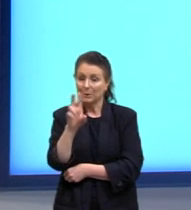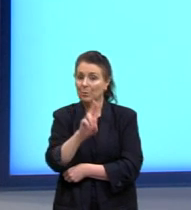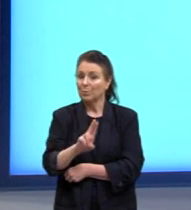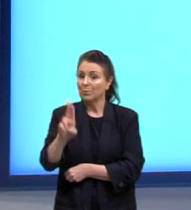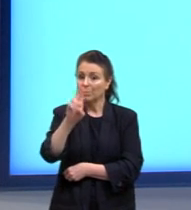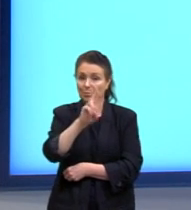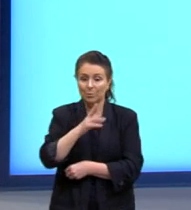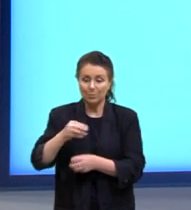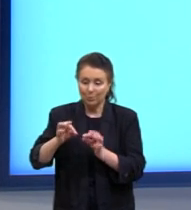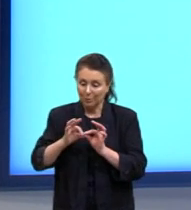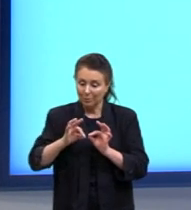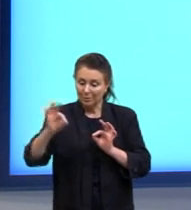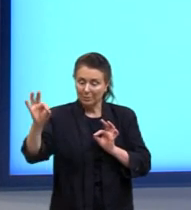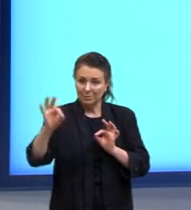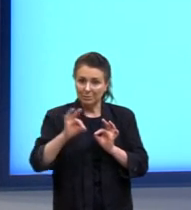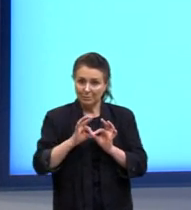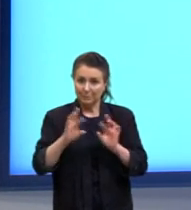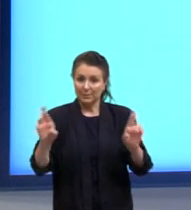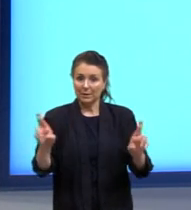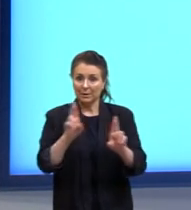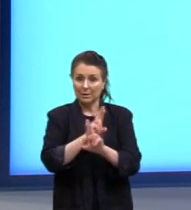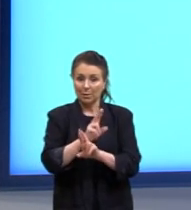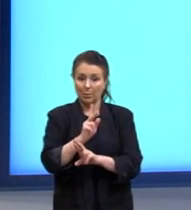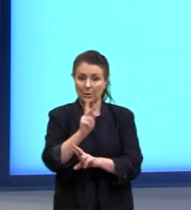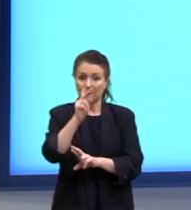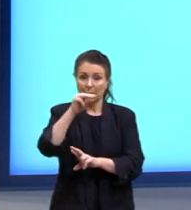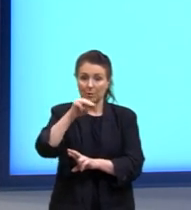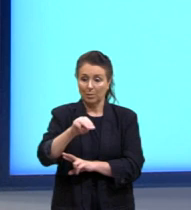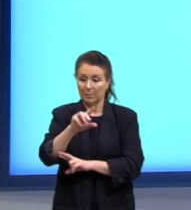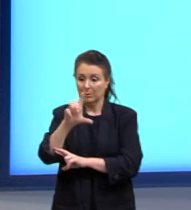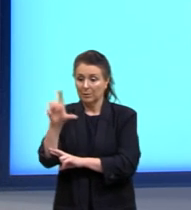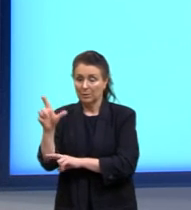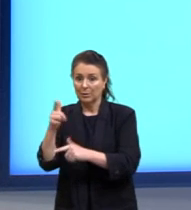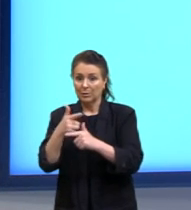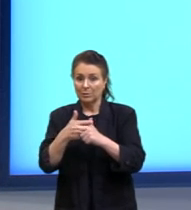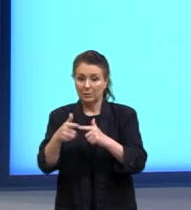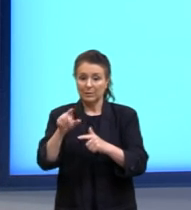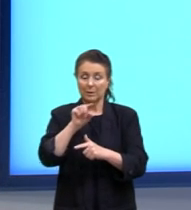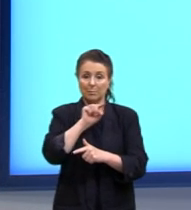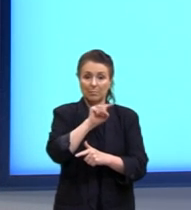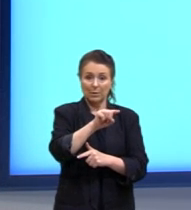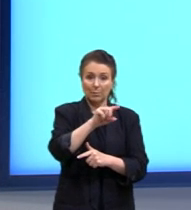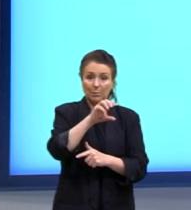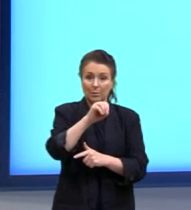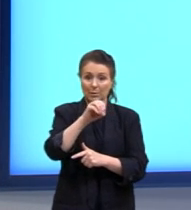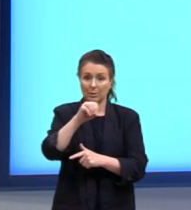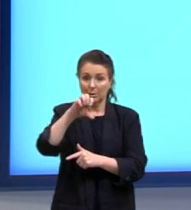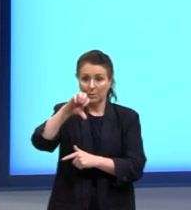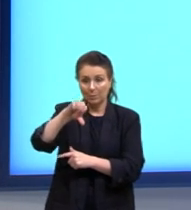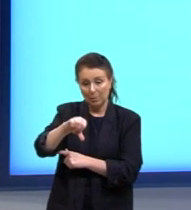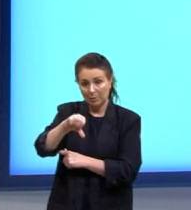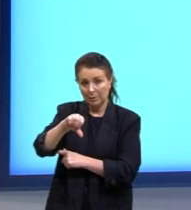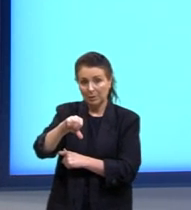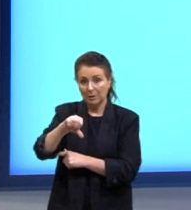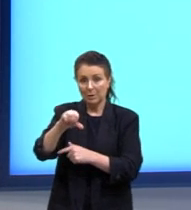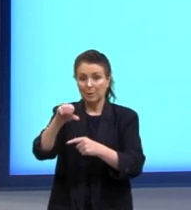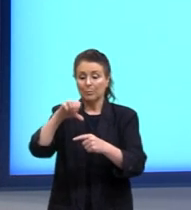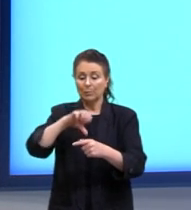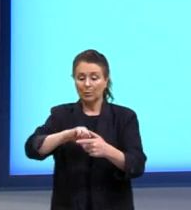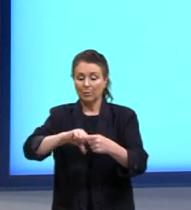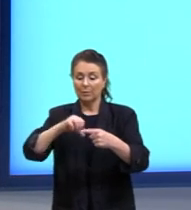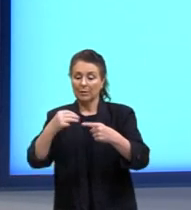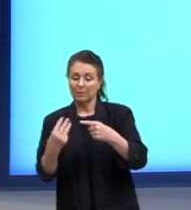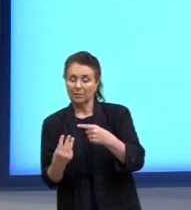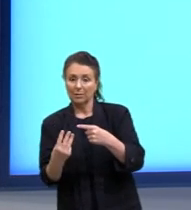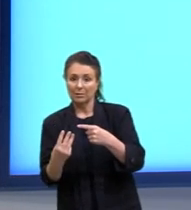aí tendo essa relação de quilômetro por litro nós dividimos 1009 por 93 E aí a gente